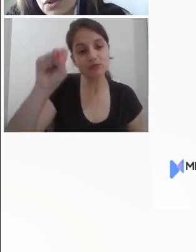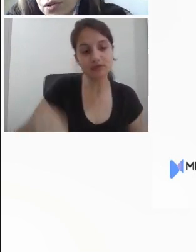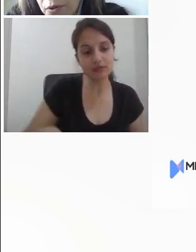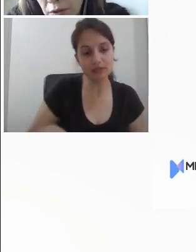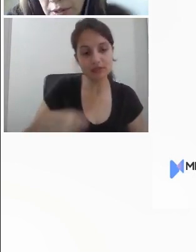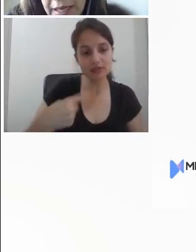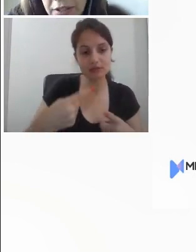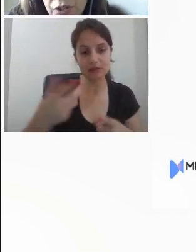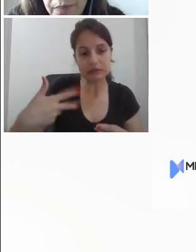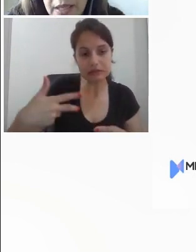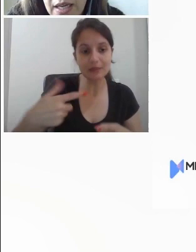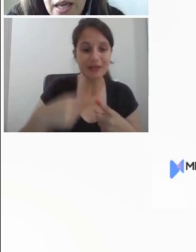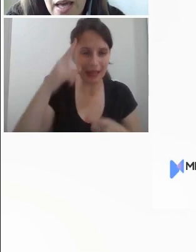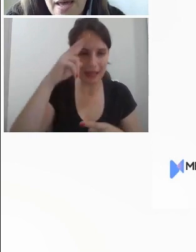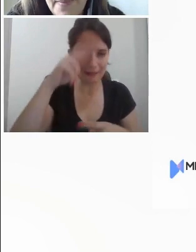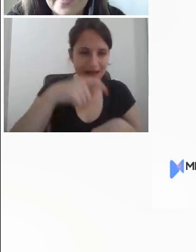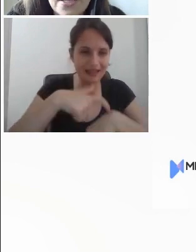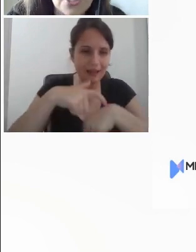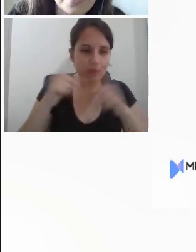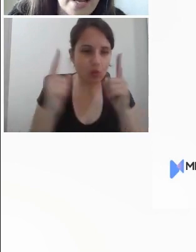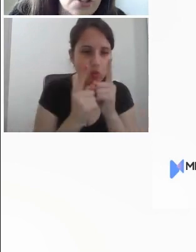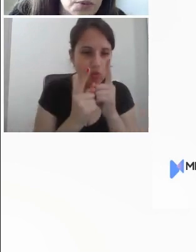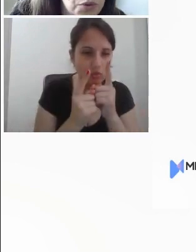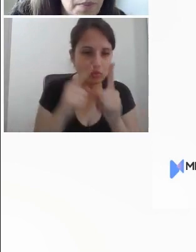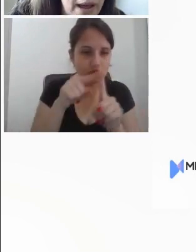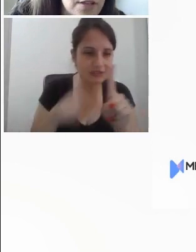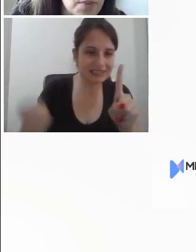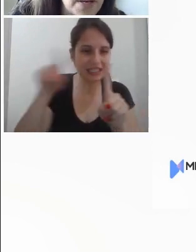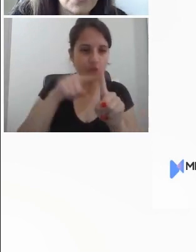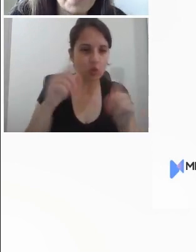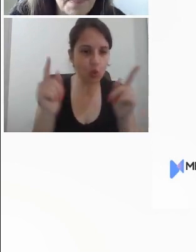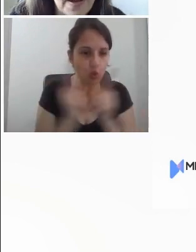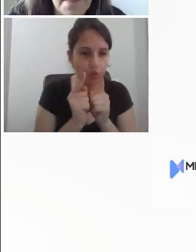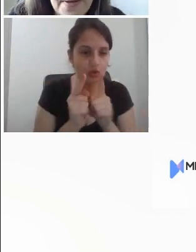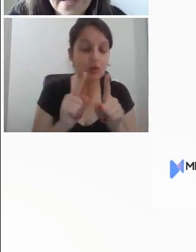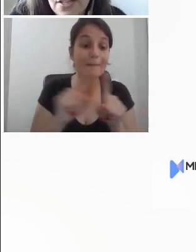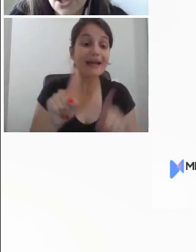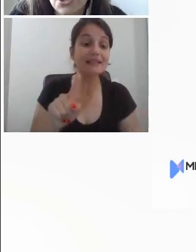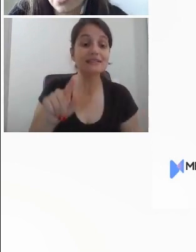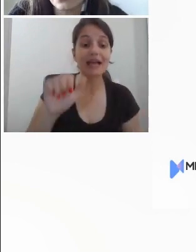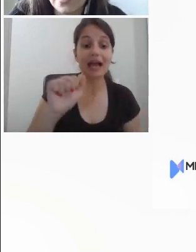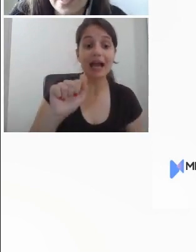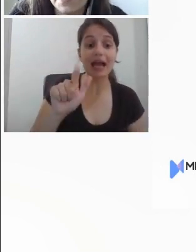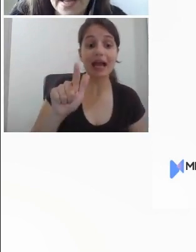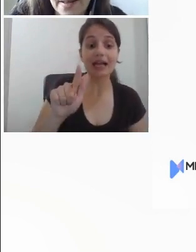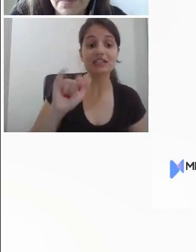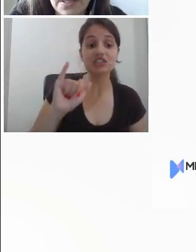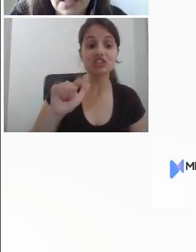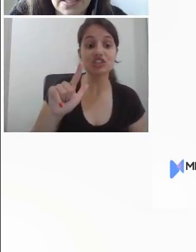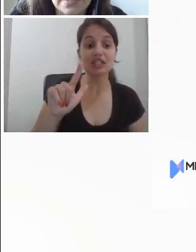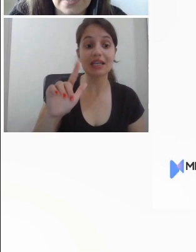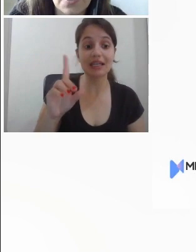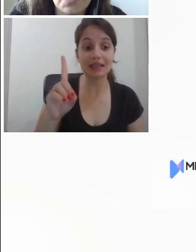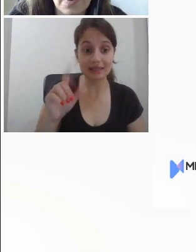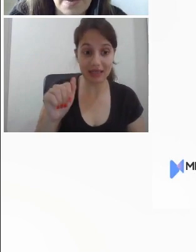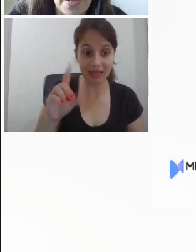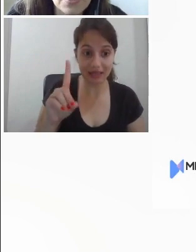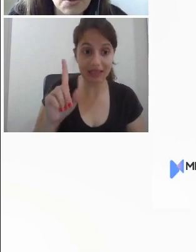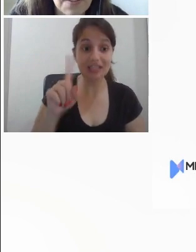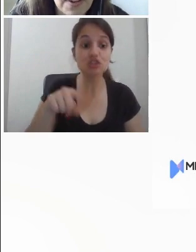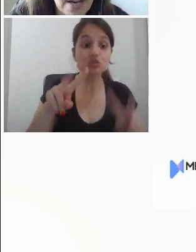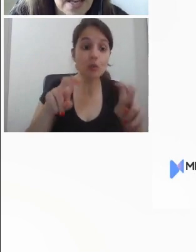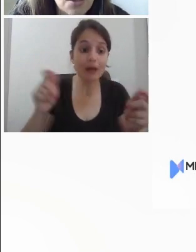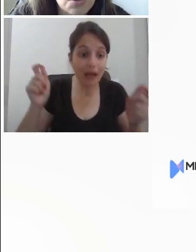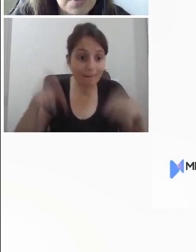ciclos curtos pro nosso cliente mas a agilidade é muito mais sobre a capacidade que a gente tem de se adaptar então é